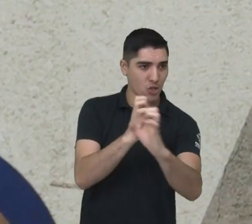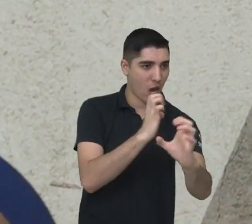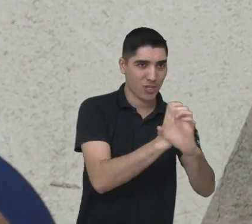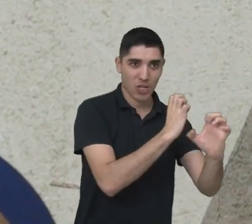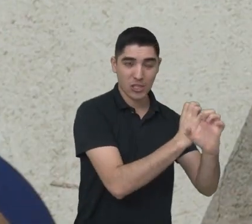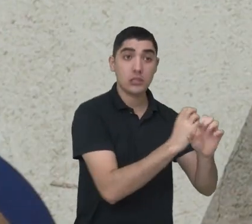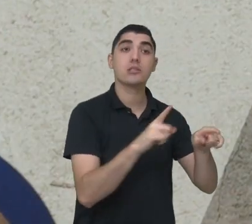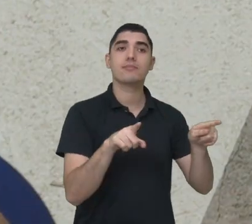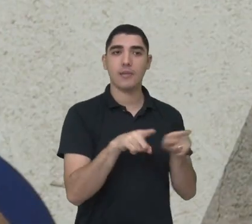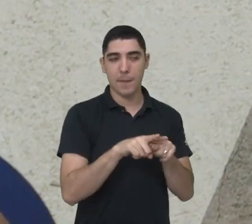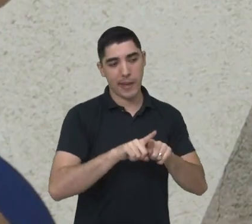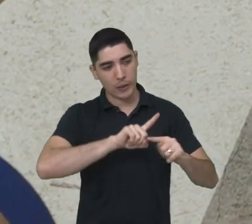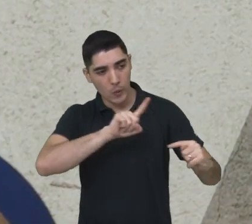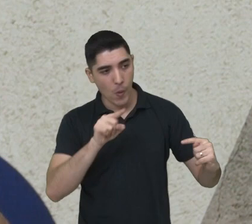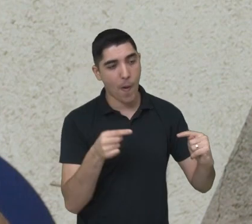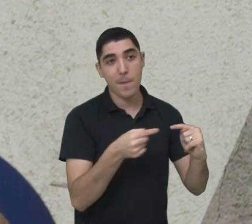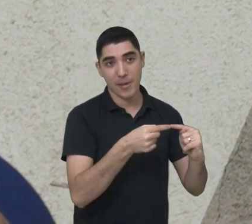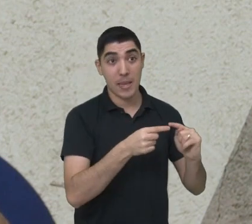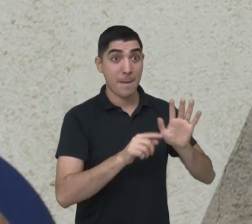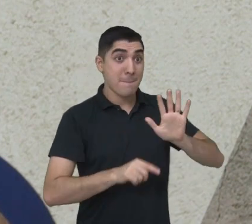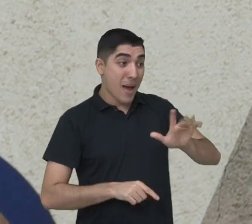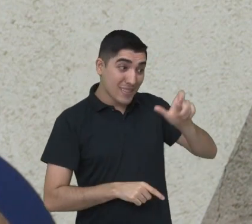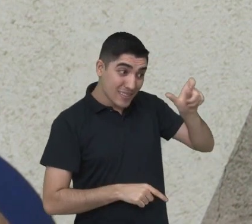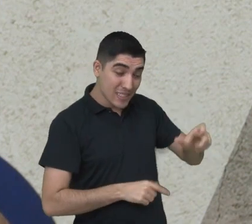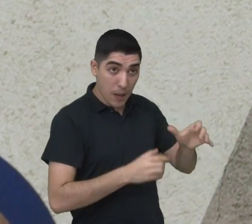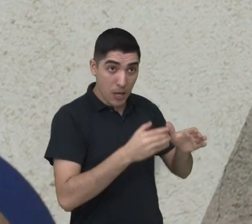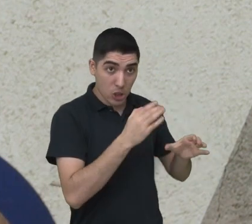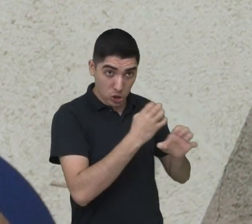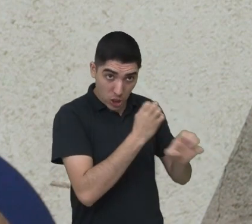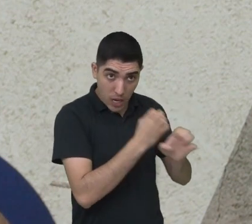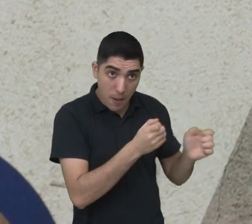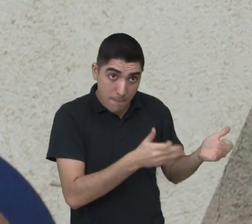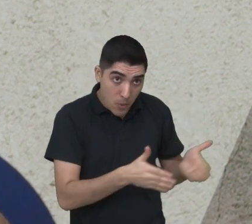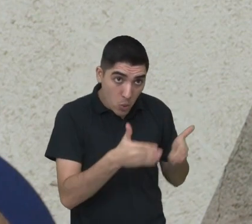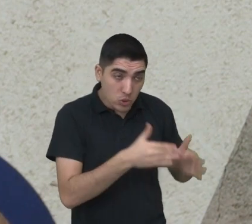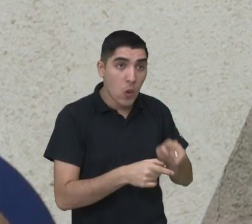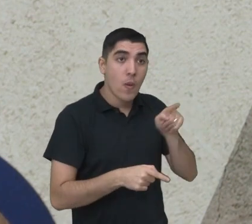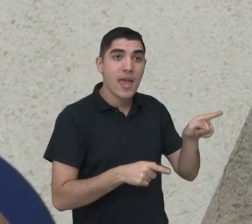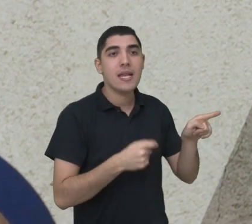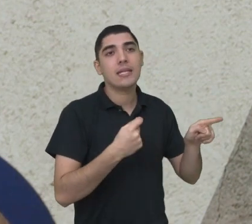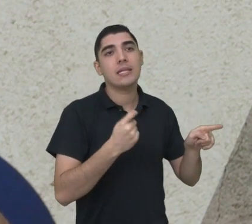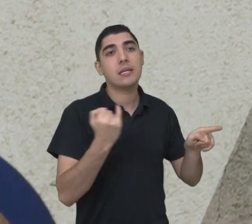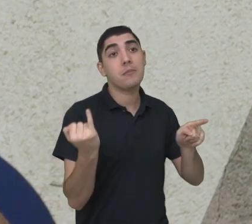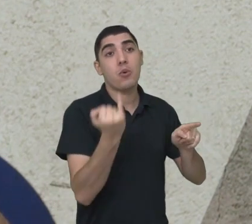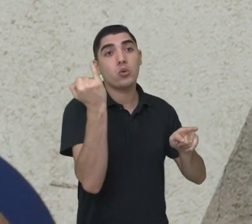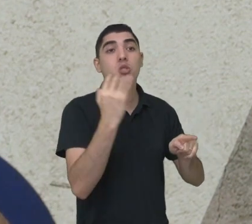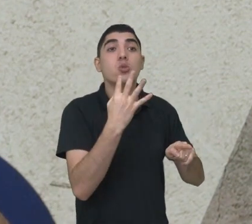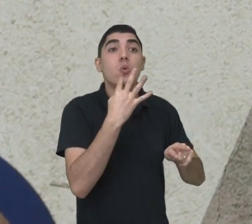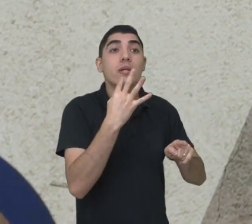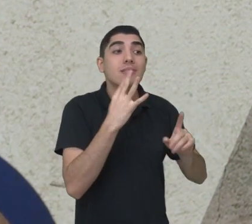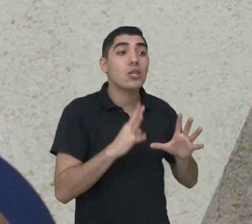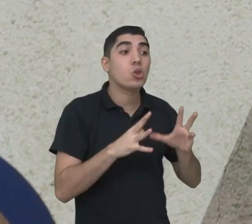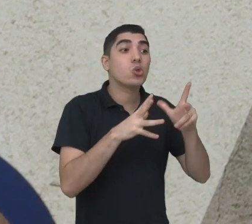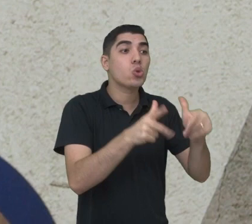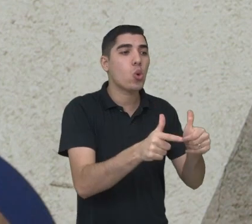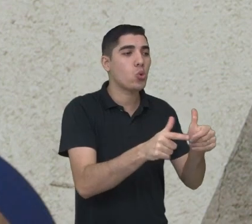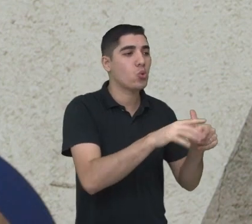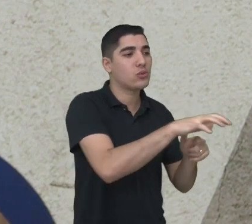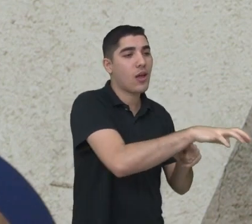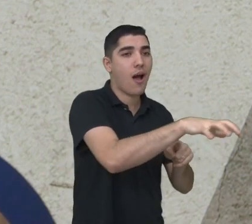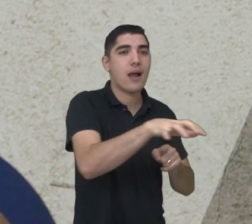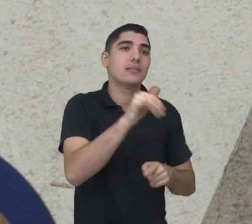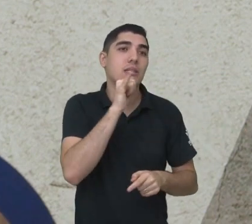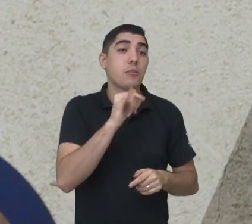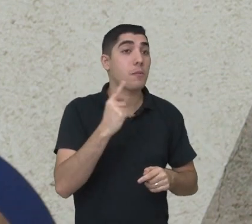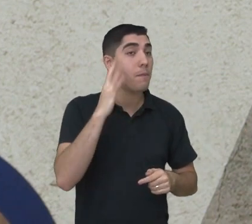E ele acaba atendendo, assim, na jornada dele, todos os setores, assim, dentro de uma empresa. Então,